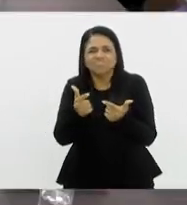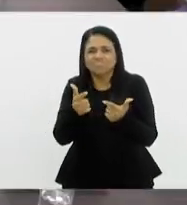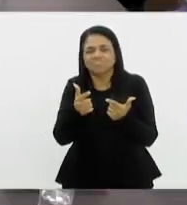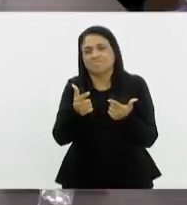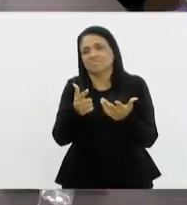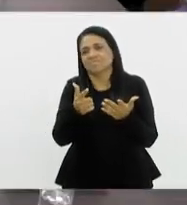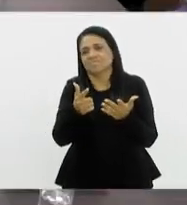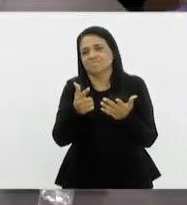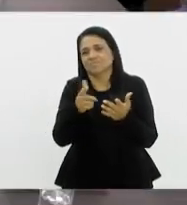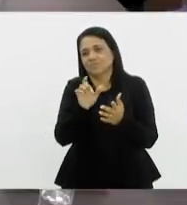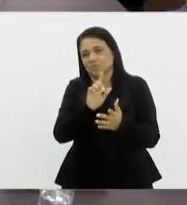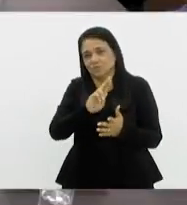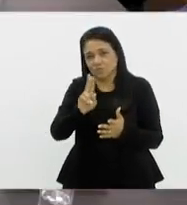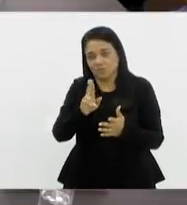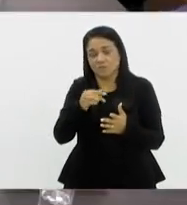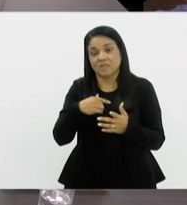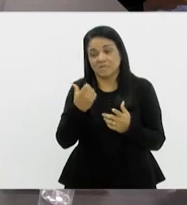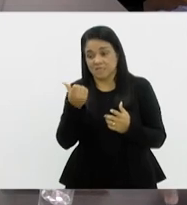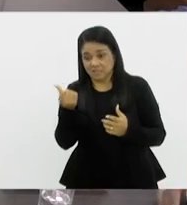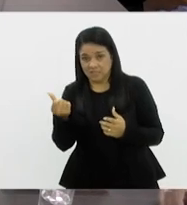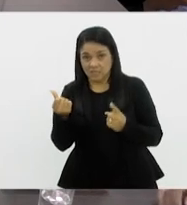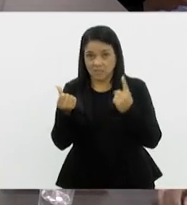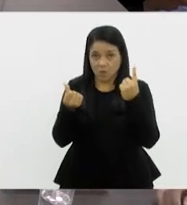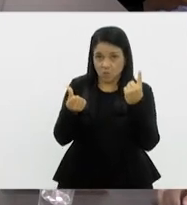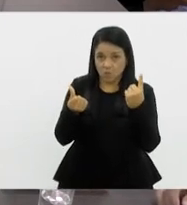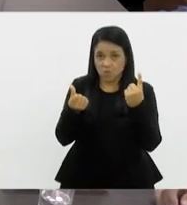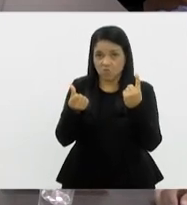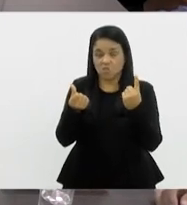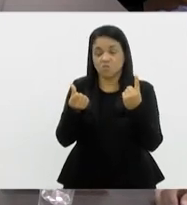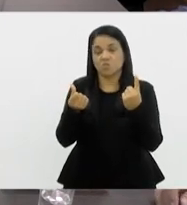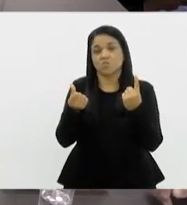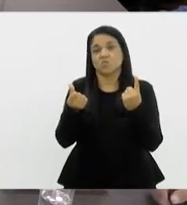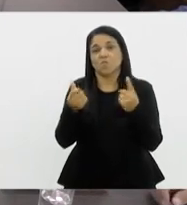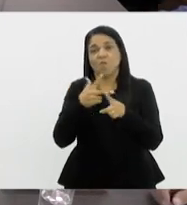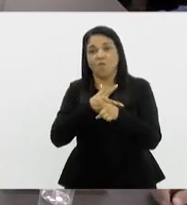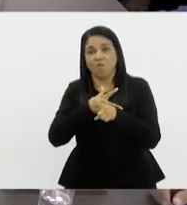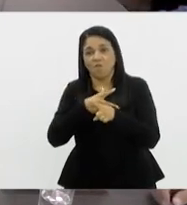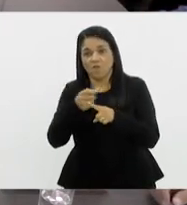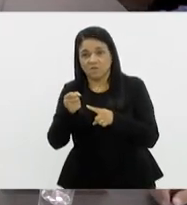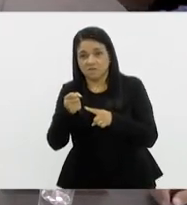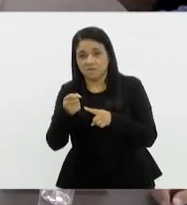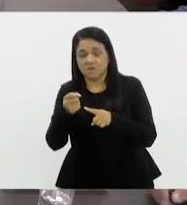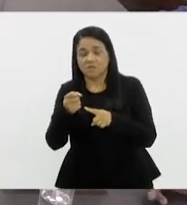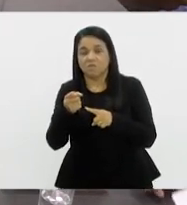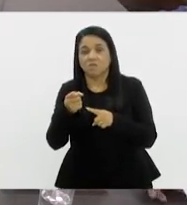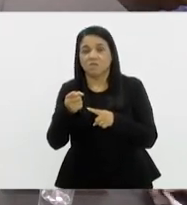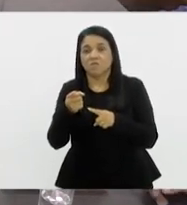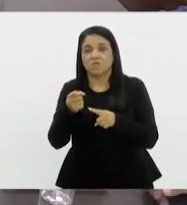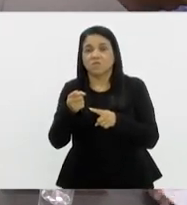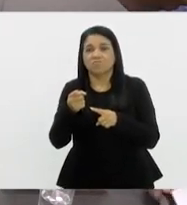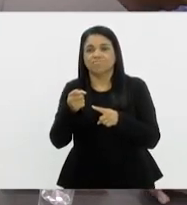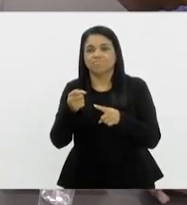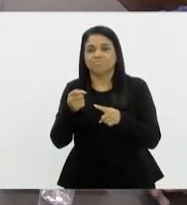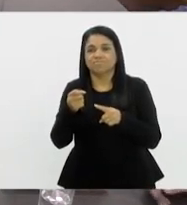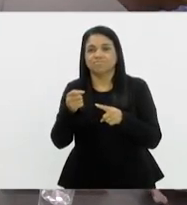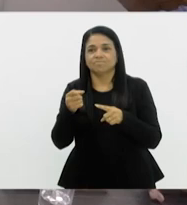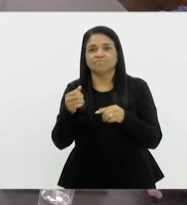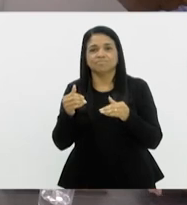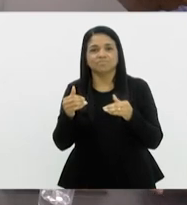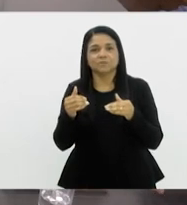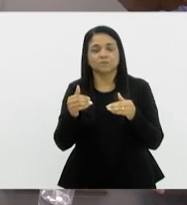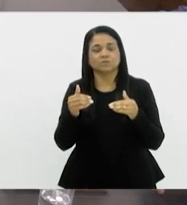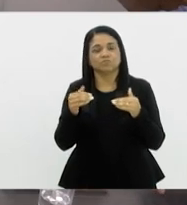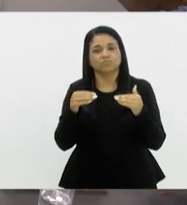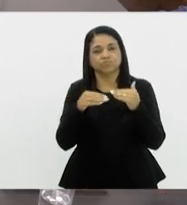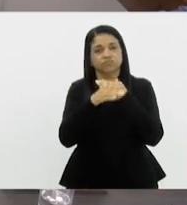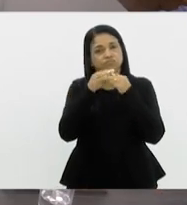autor. Por 6-1, venceu o parecer da injuridicidade e eu me